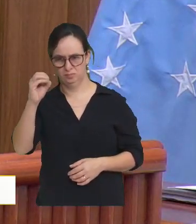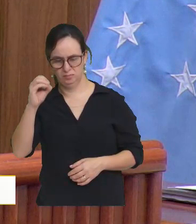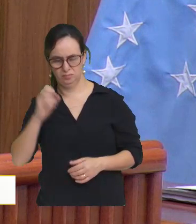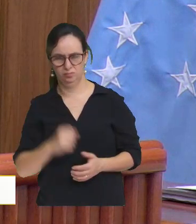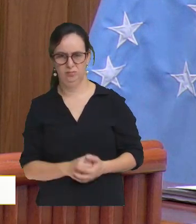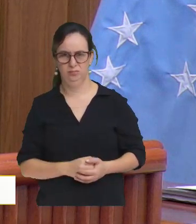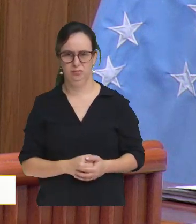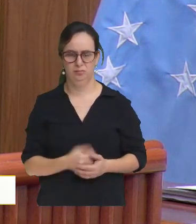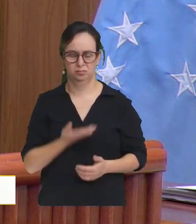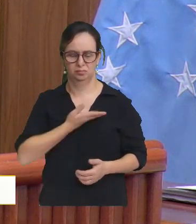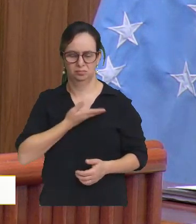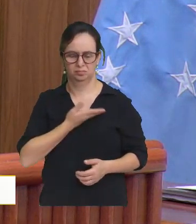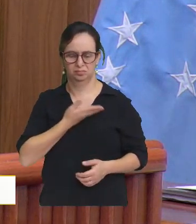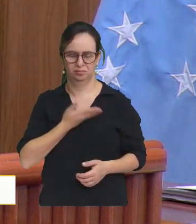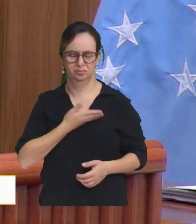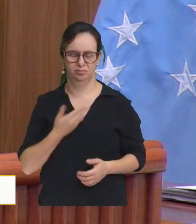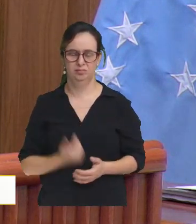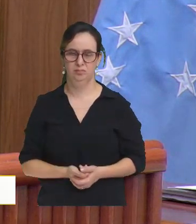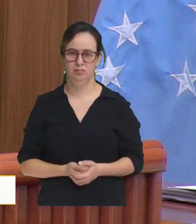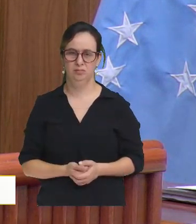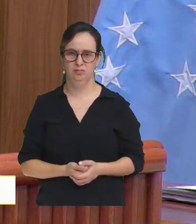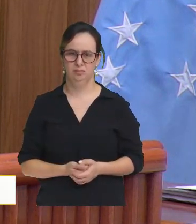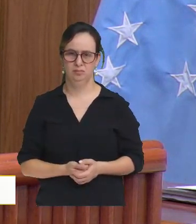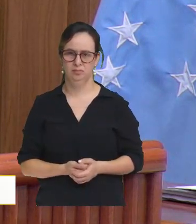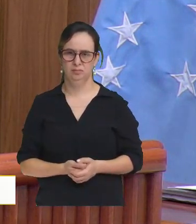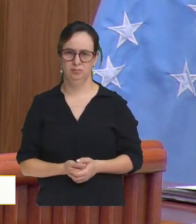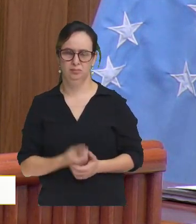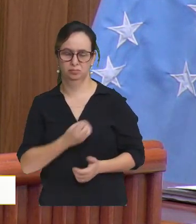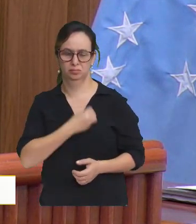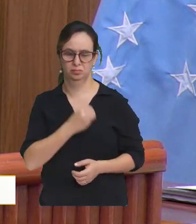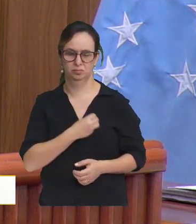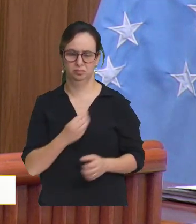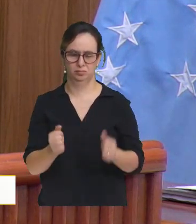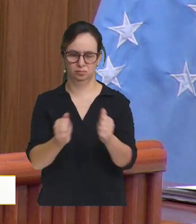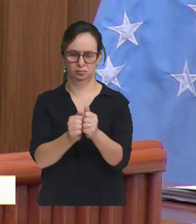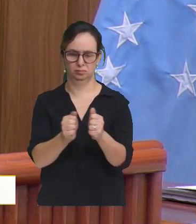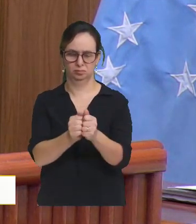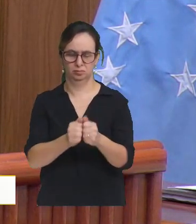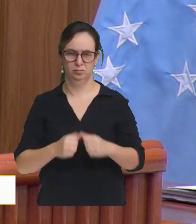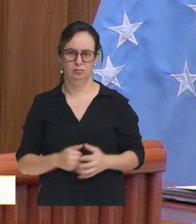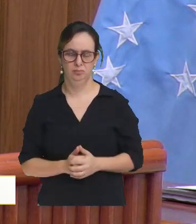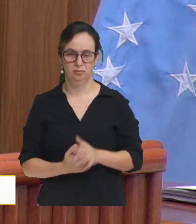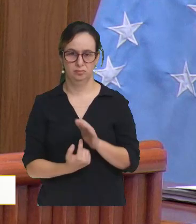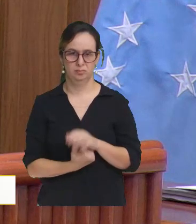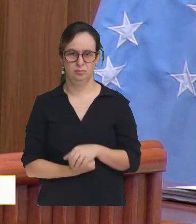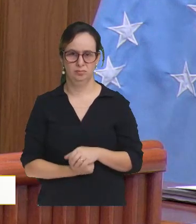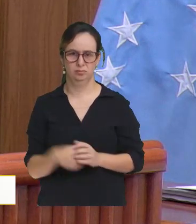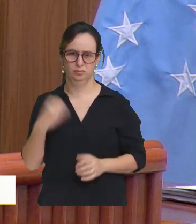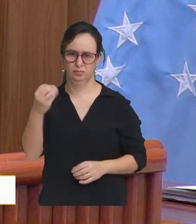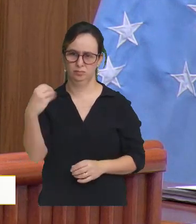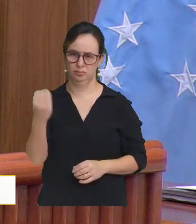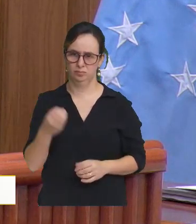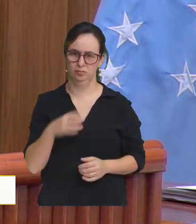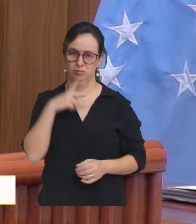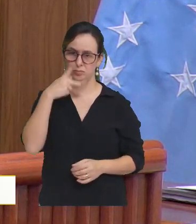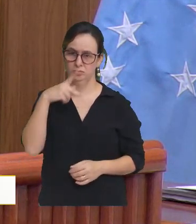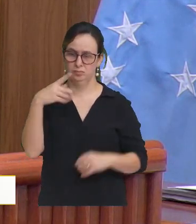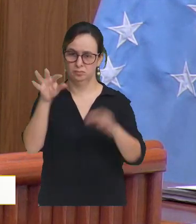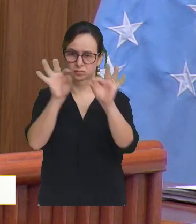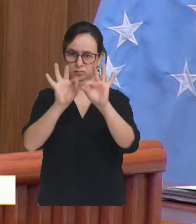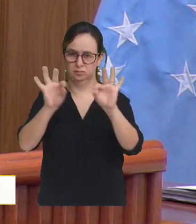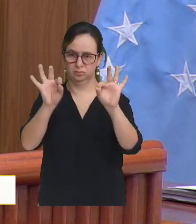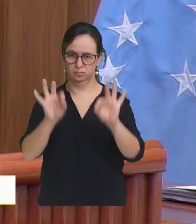de com ele conviver. Ao apresentarmos o projeto de lei e apreciação dos nobres